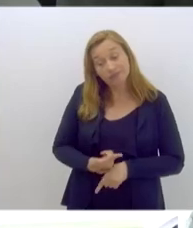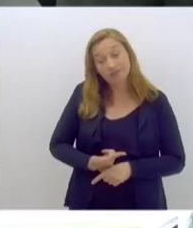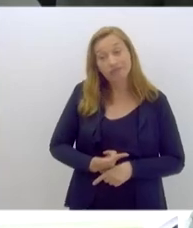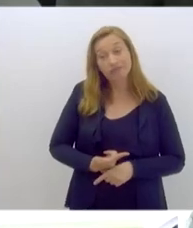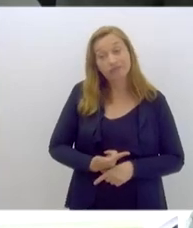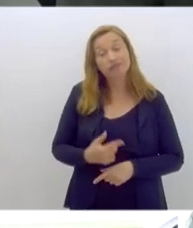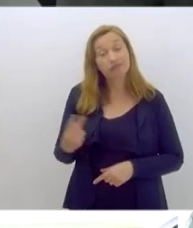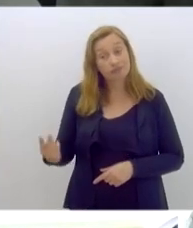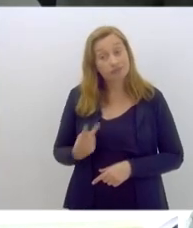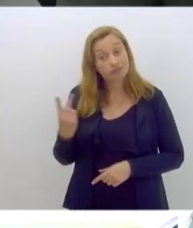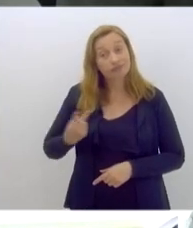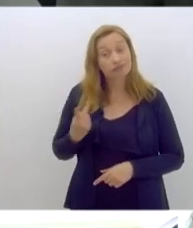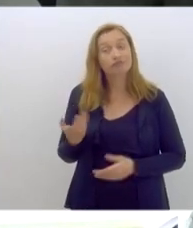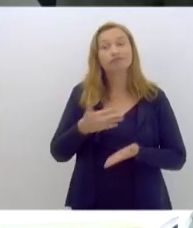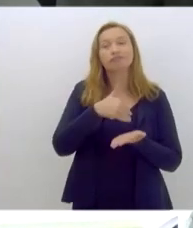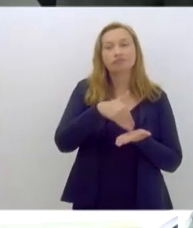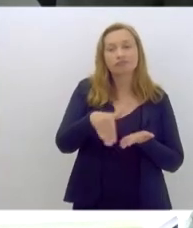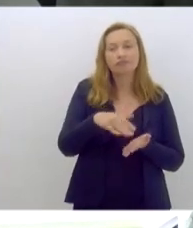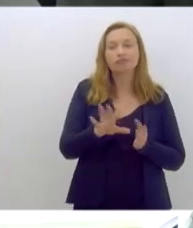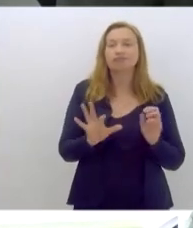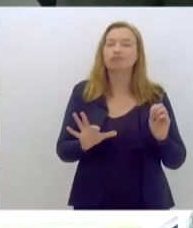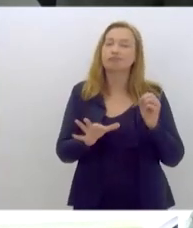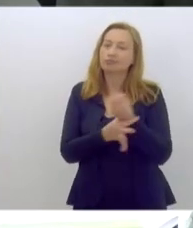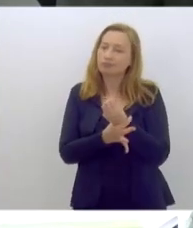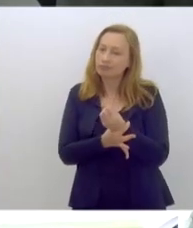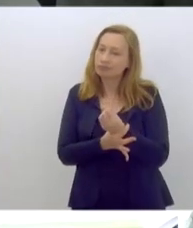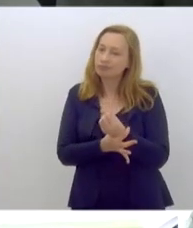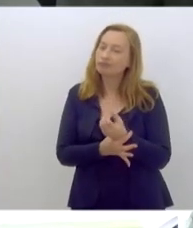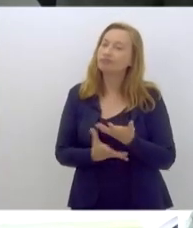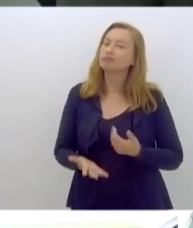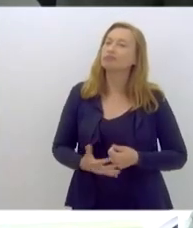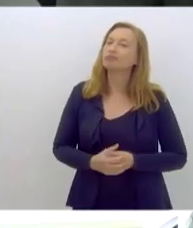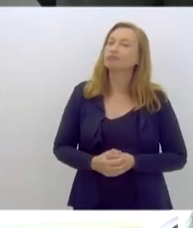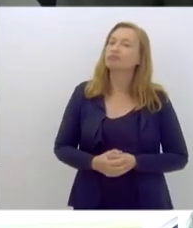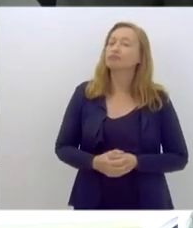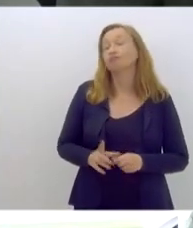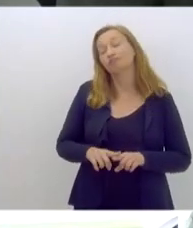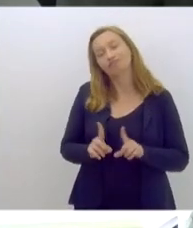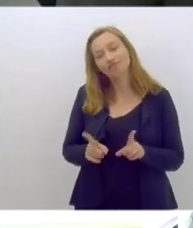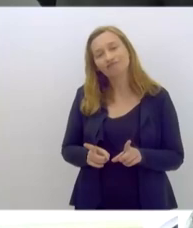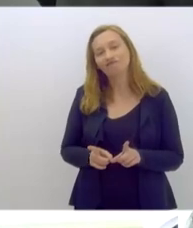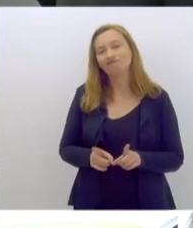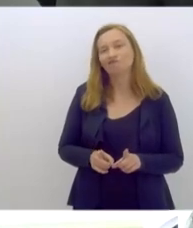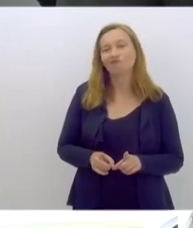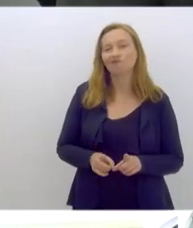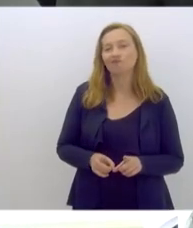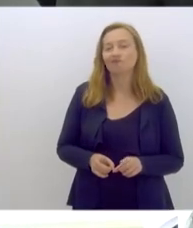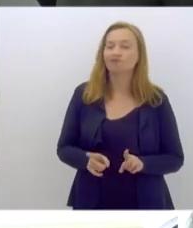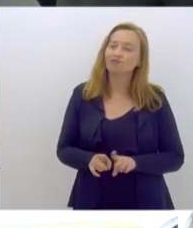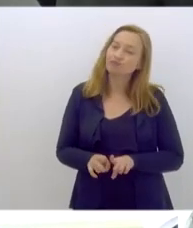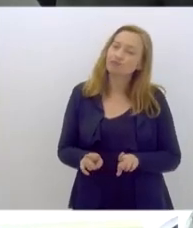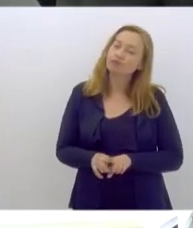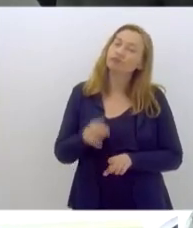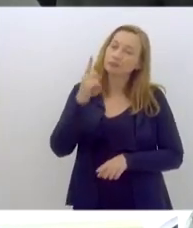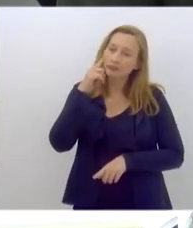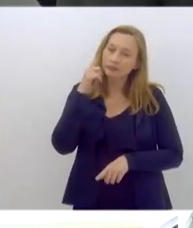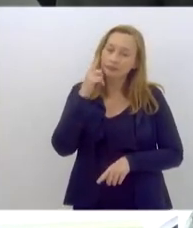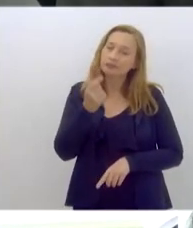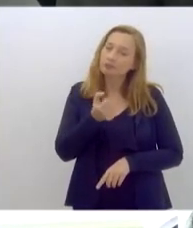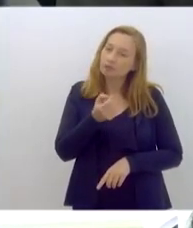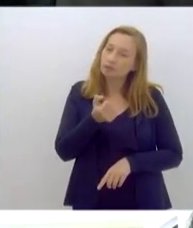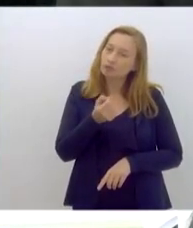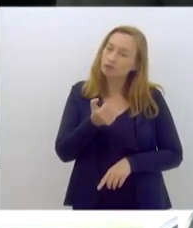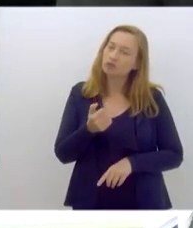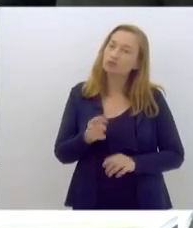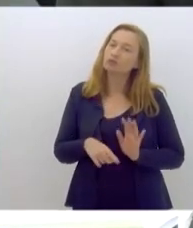a valorização da secretaria de segurança da pasta da segurança mas também pensar um pouco sobre essa